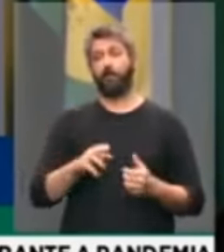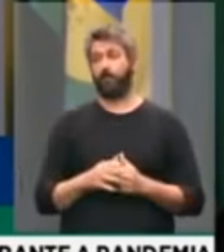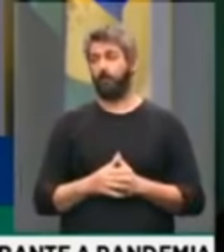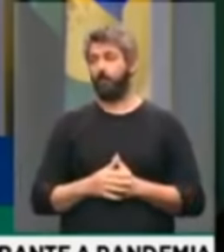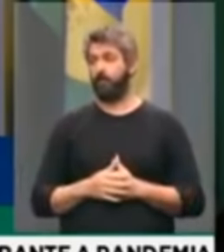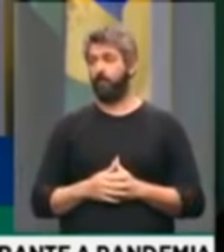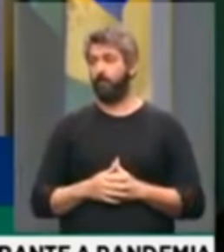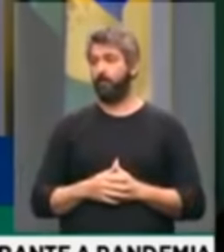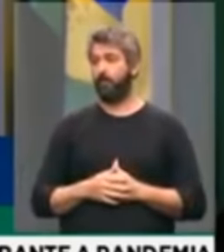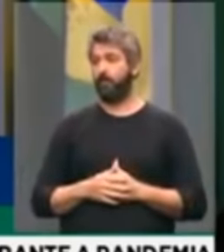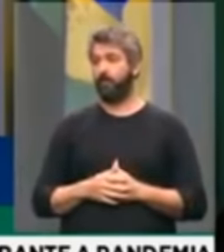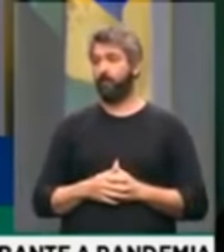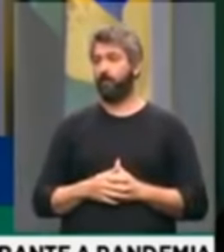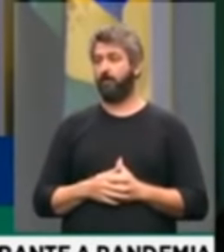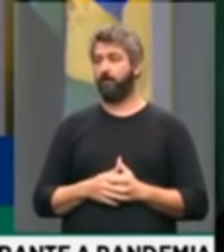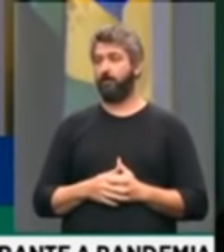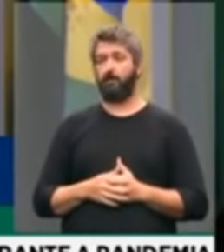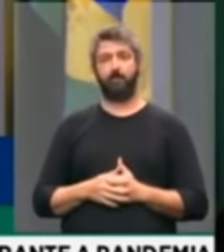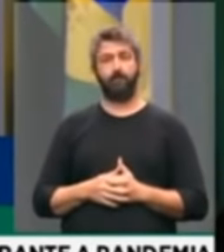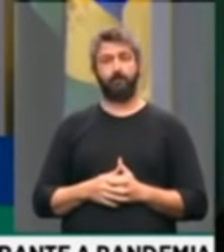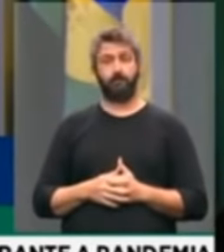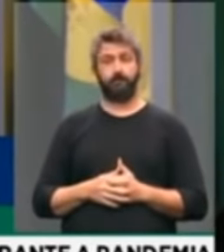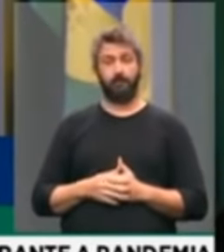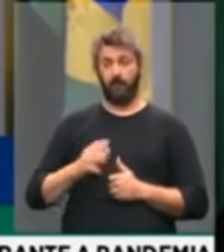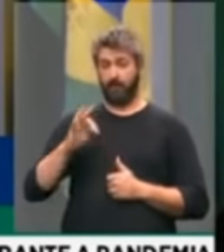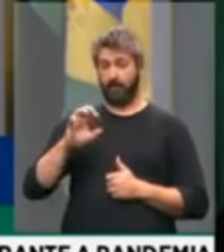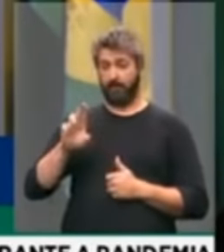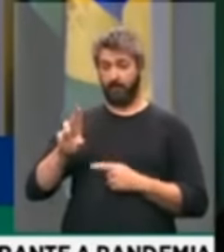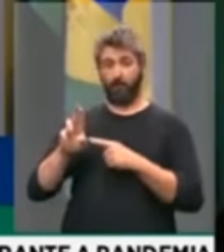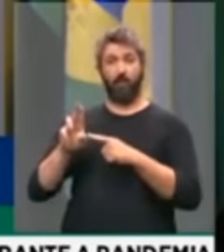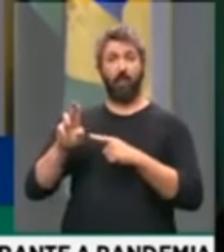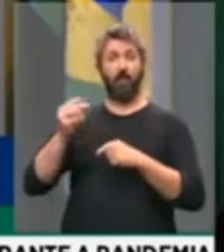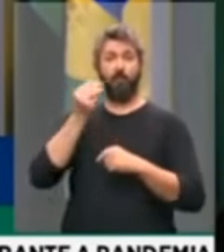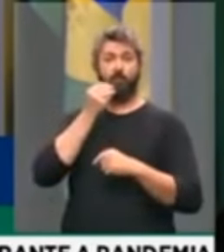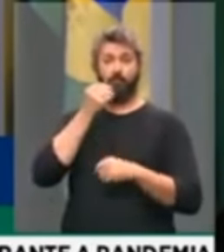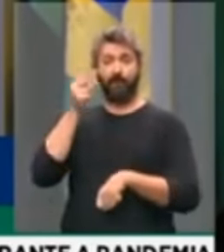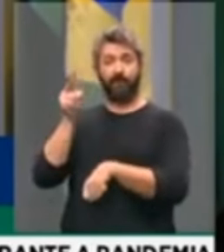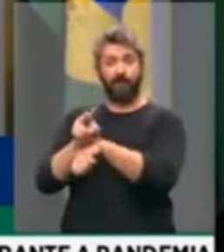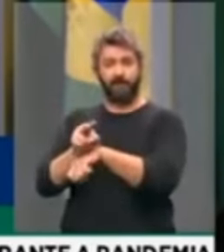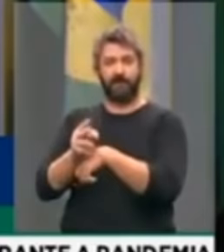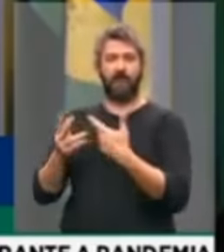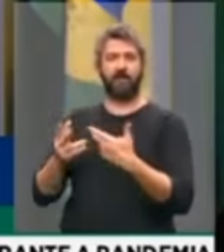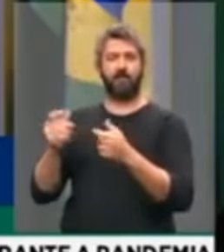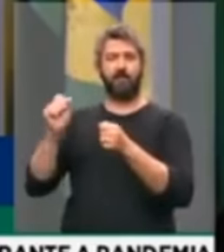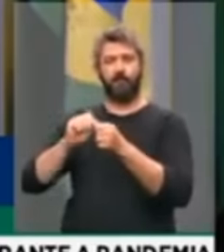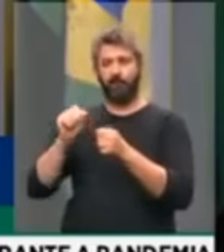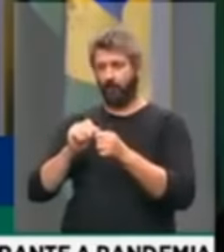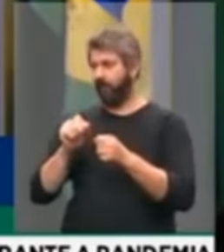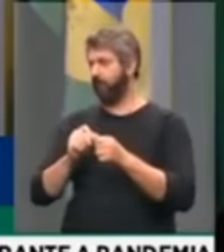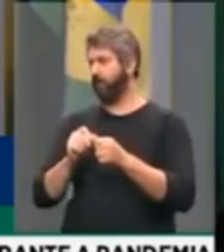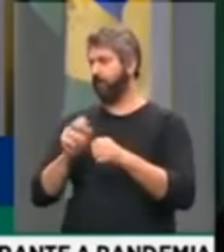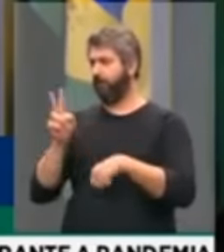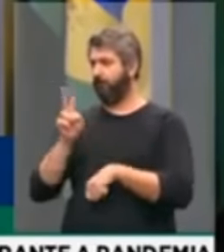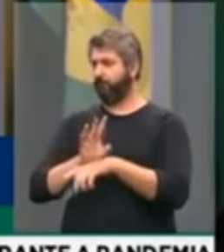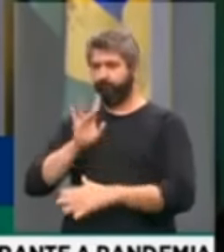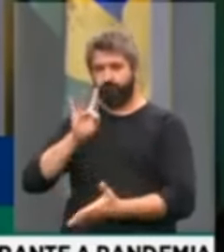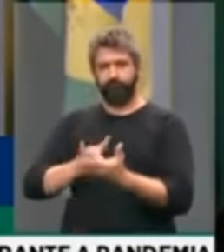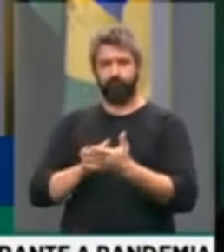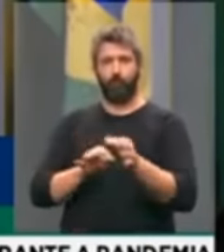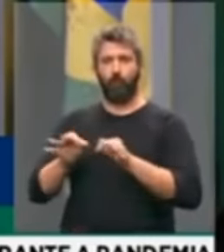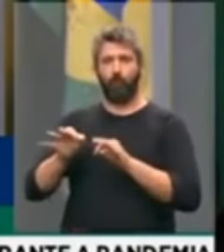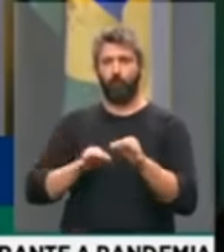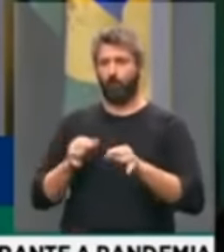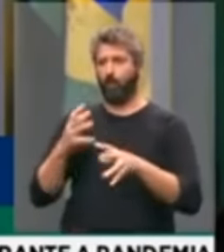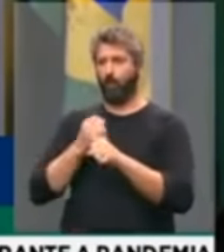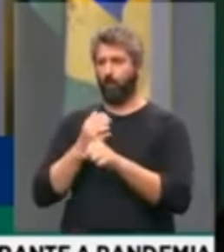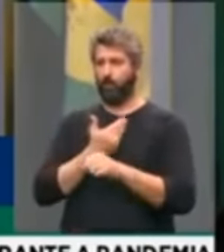união justamente o órgão que deveria fiscalizar que deveria promover a fiscalização e o controle